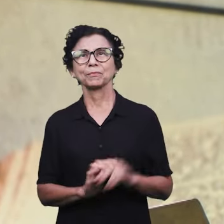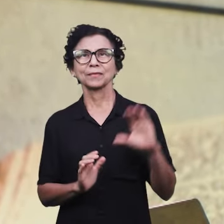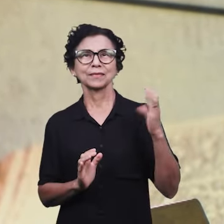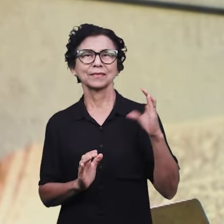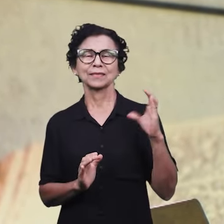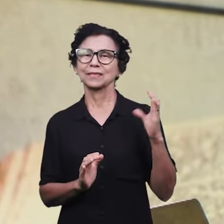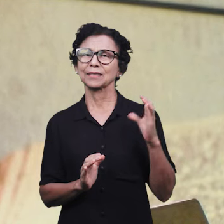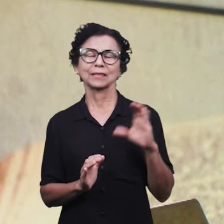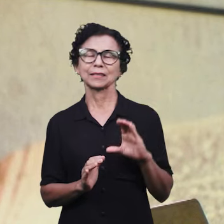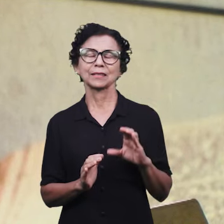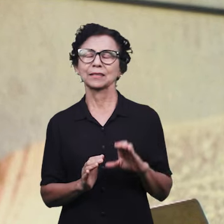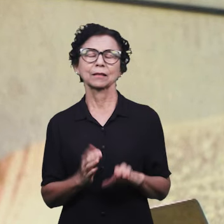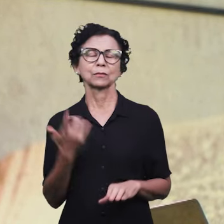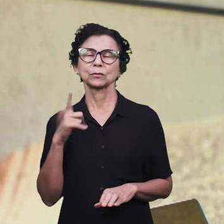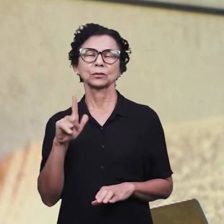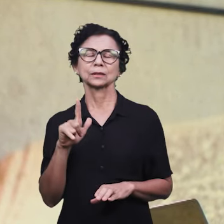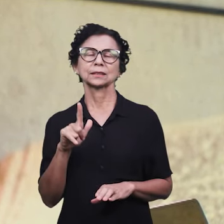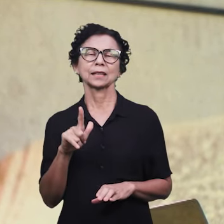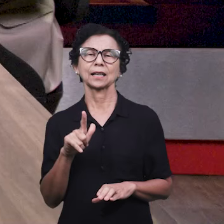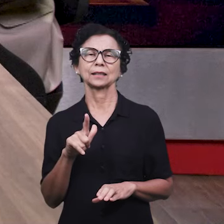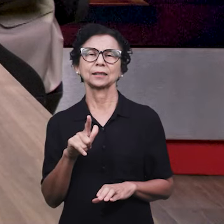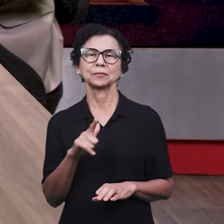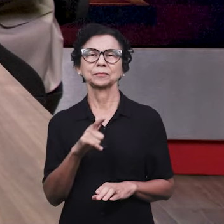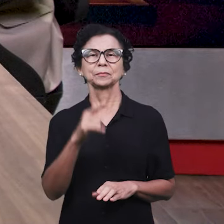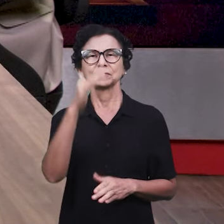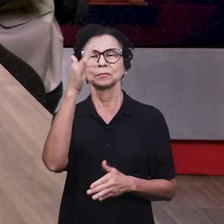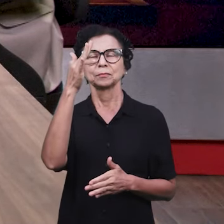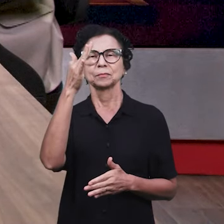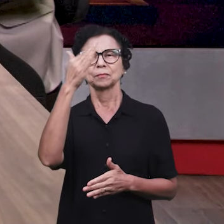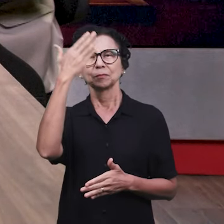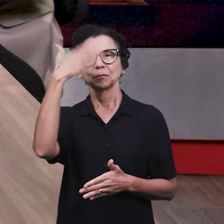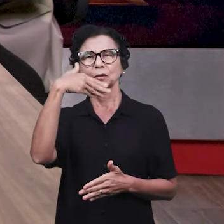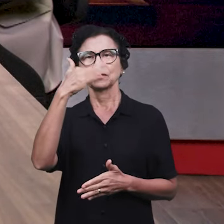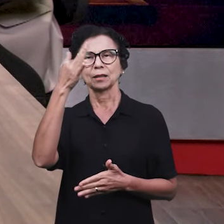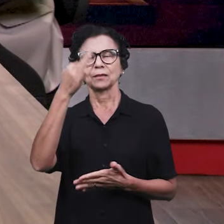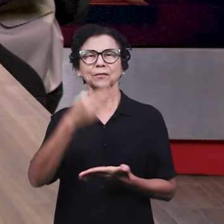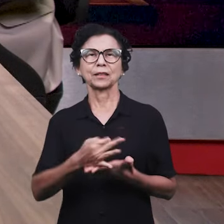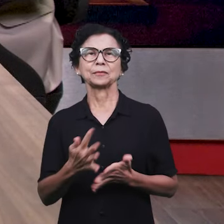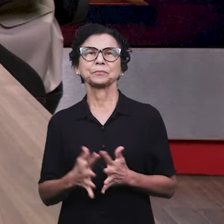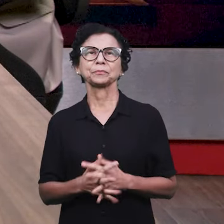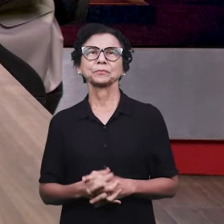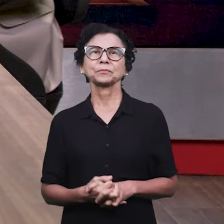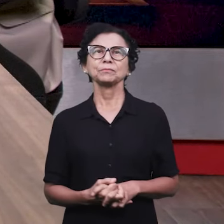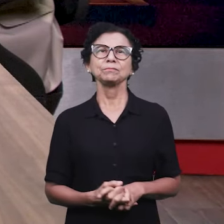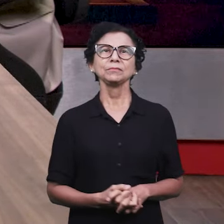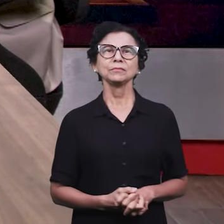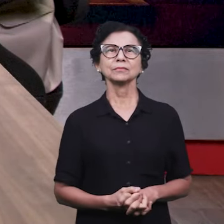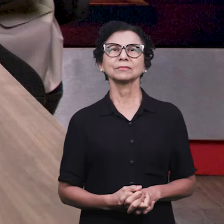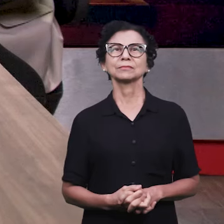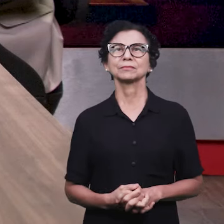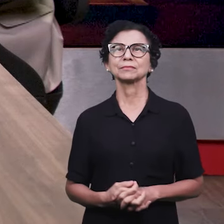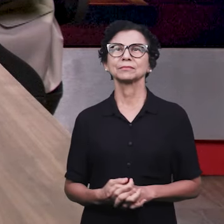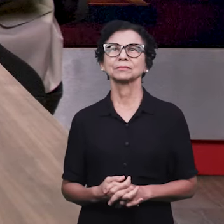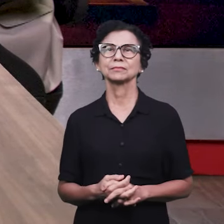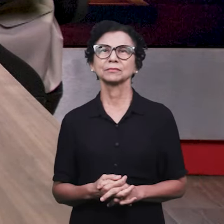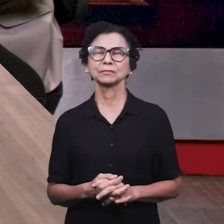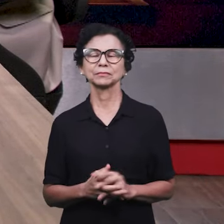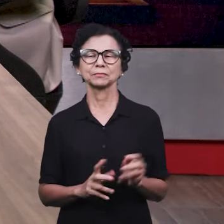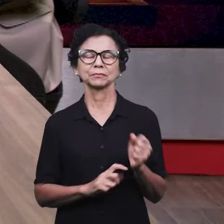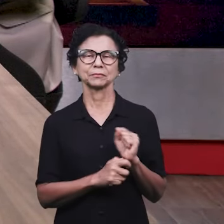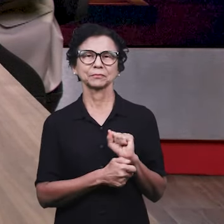provar aquilo que é da fé. Não há como, porque é um mistério, né? É um